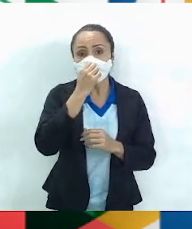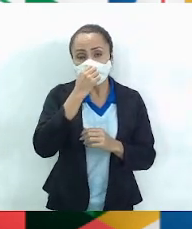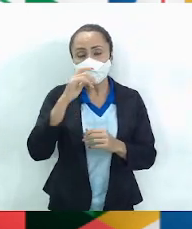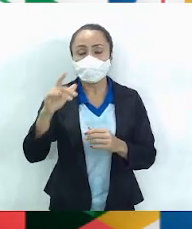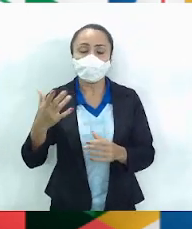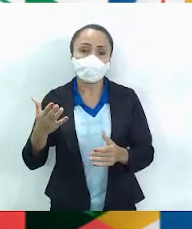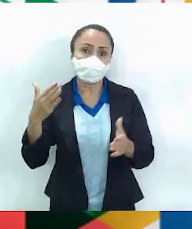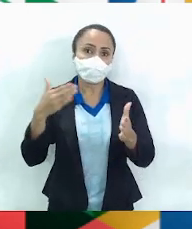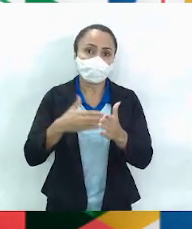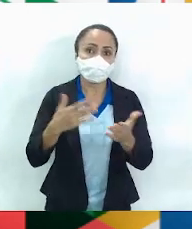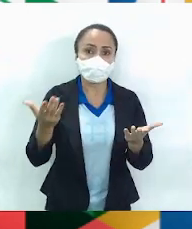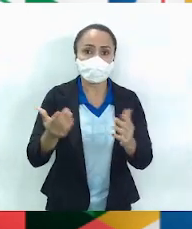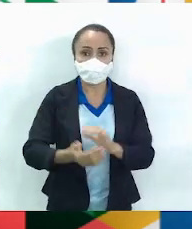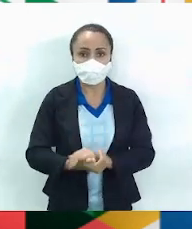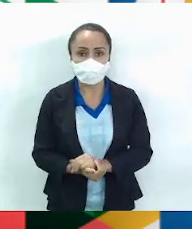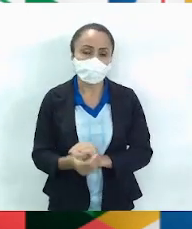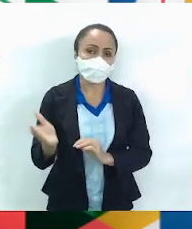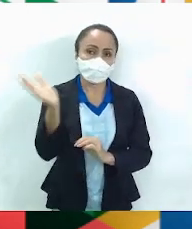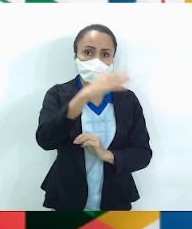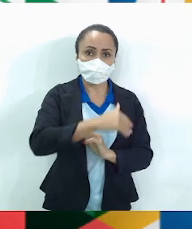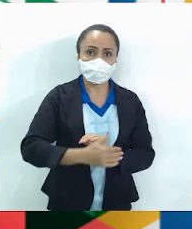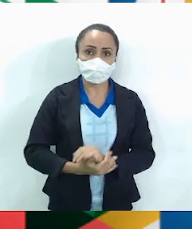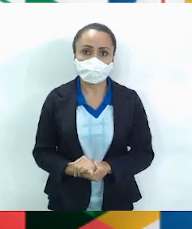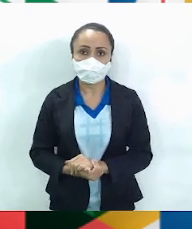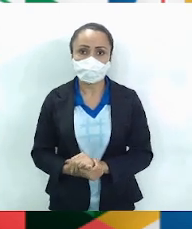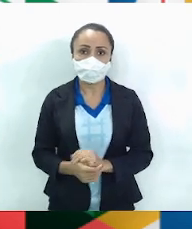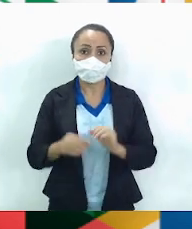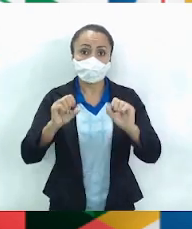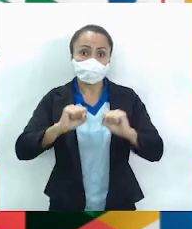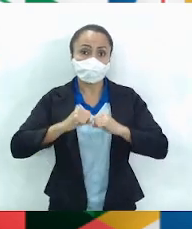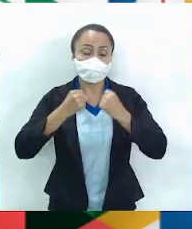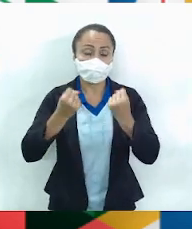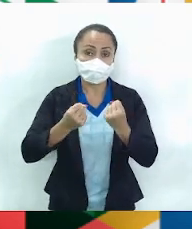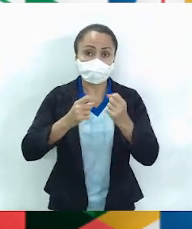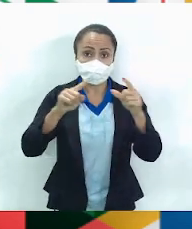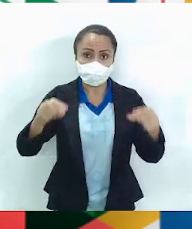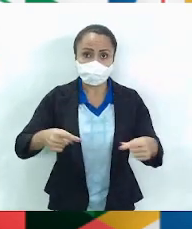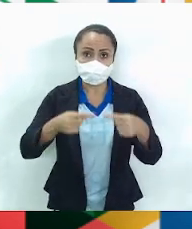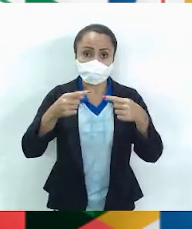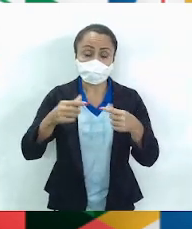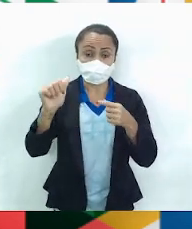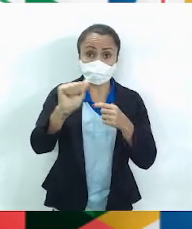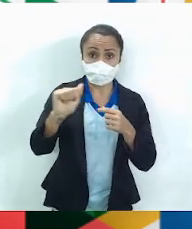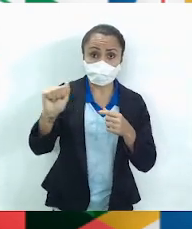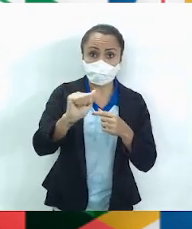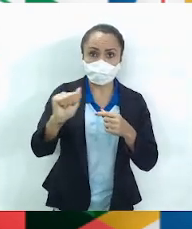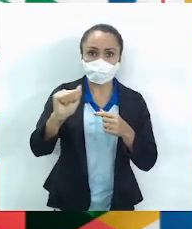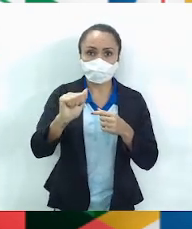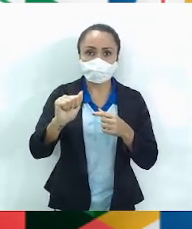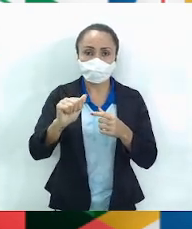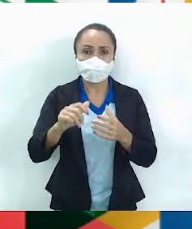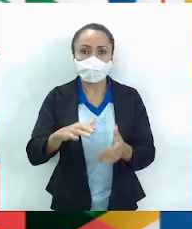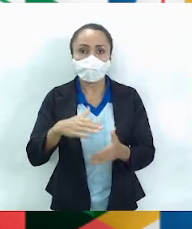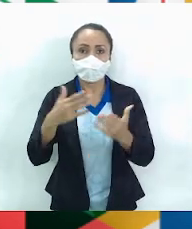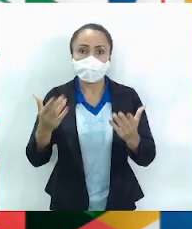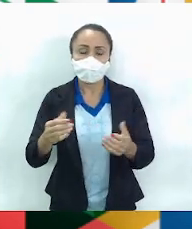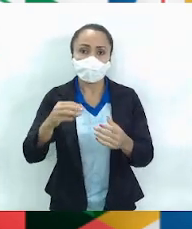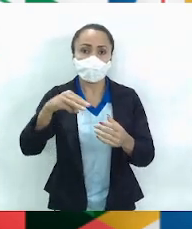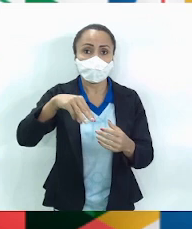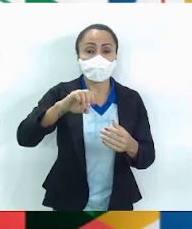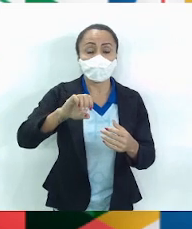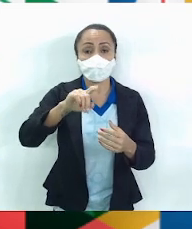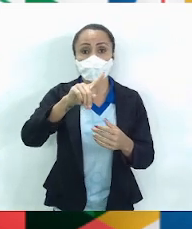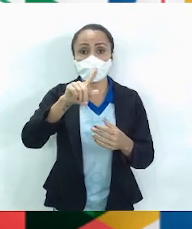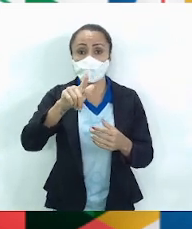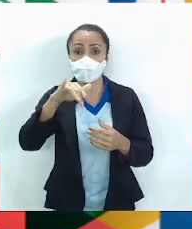últimas aulas. Vamos embora. As forças rebeldes afegãs, conhecidas como